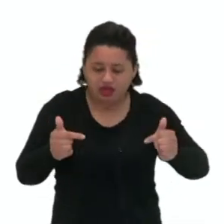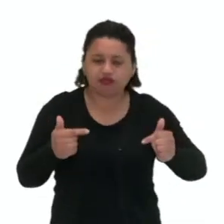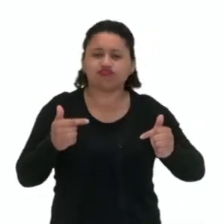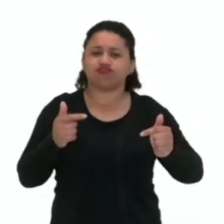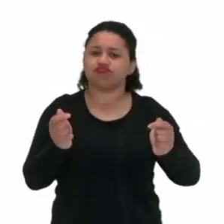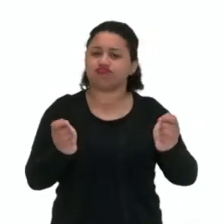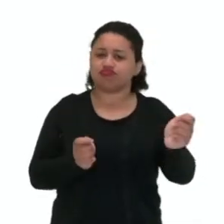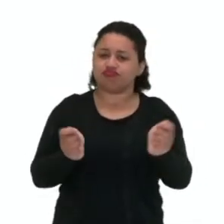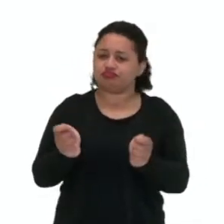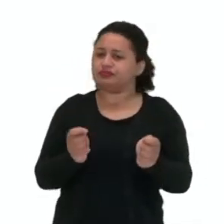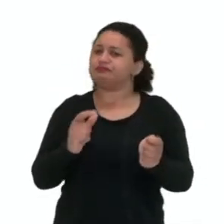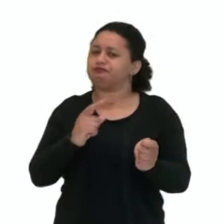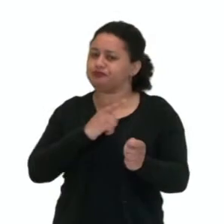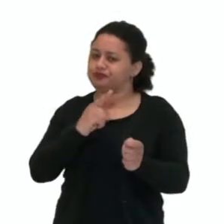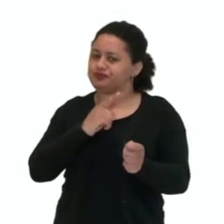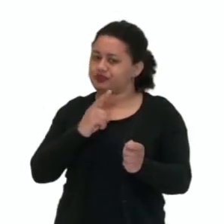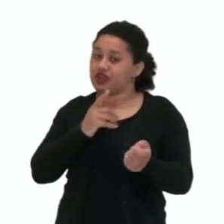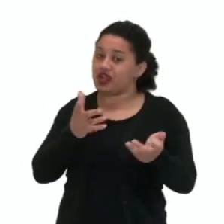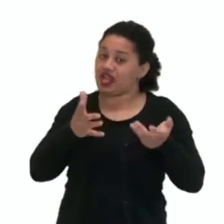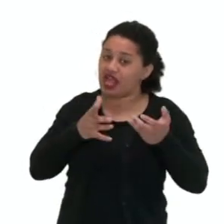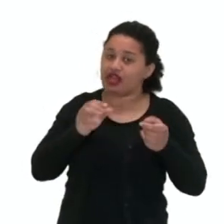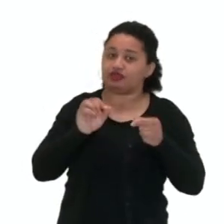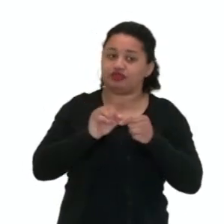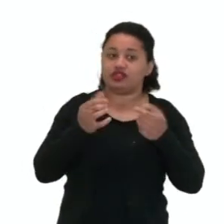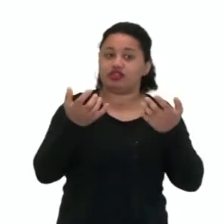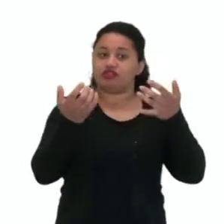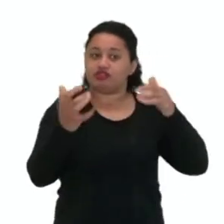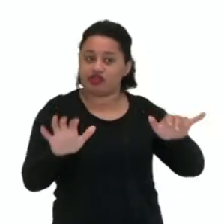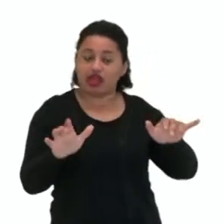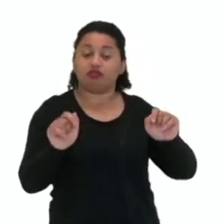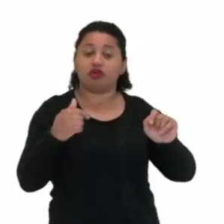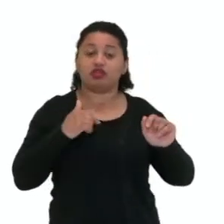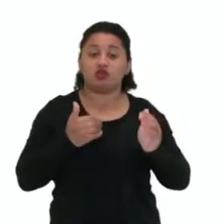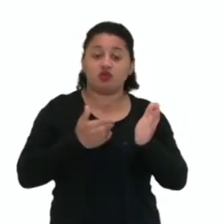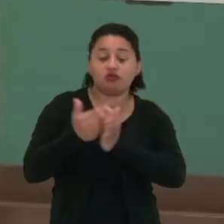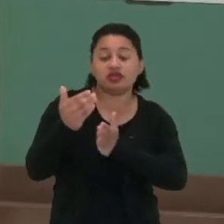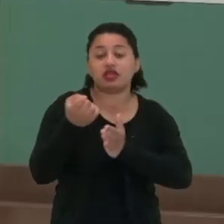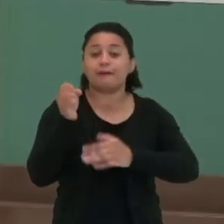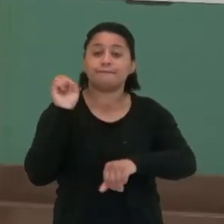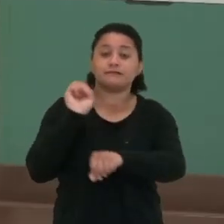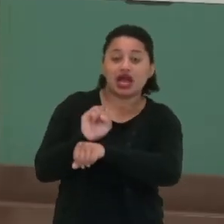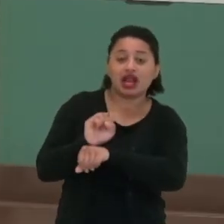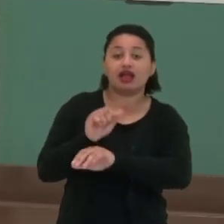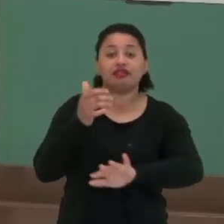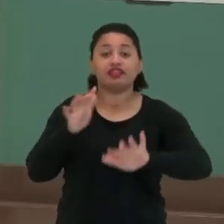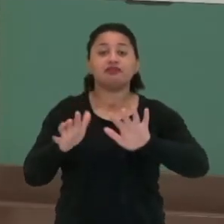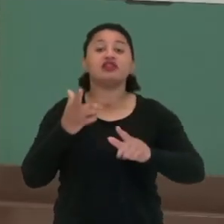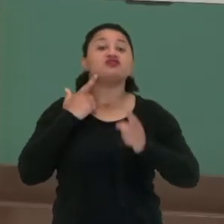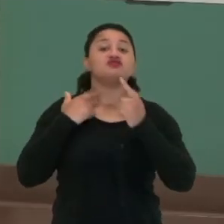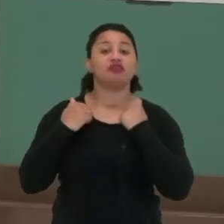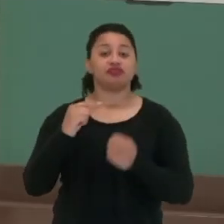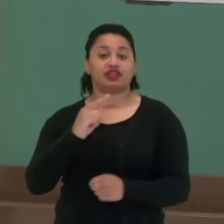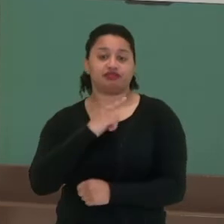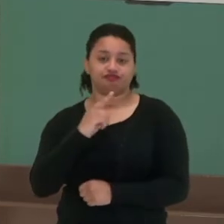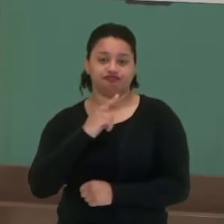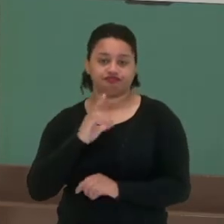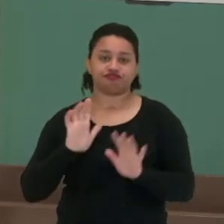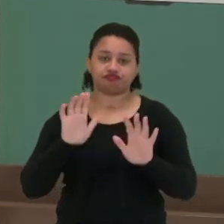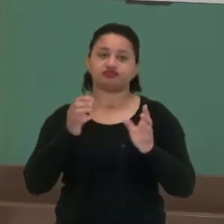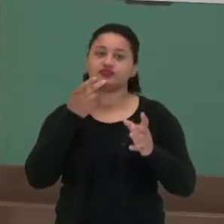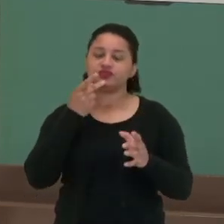controle consciente, podendo ser iniciadas e interrompidas de acordo com a nossa vontade. Então, quando eu